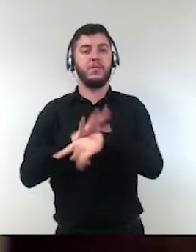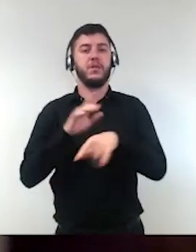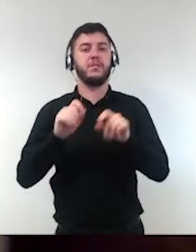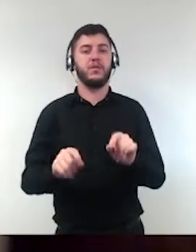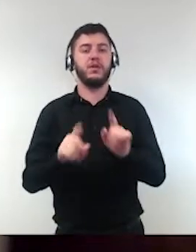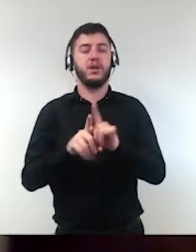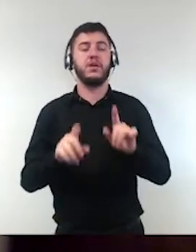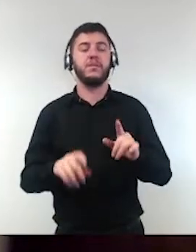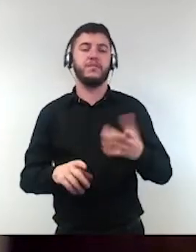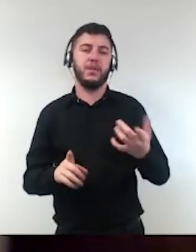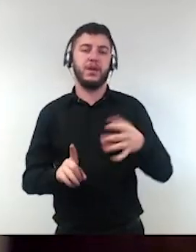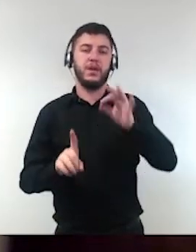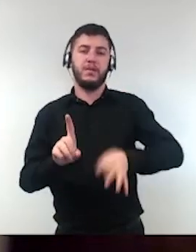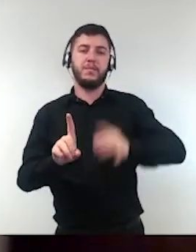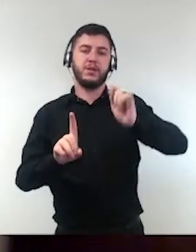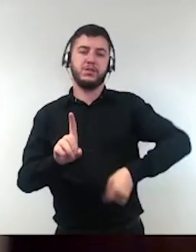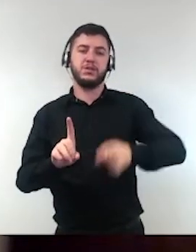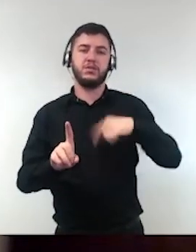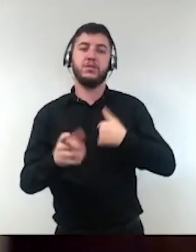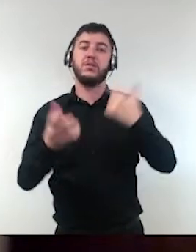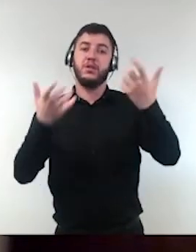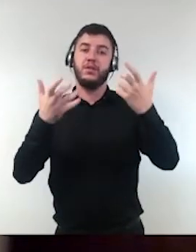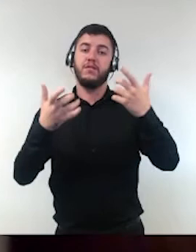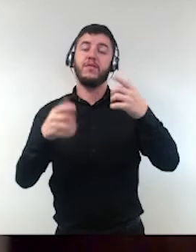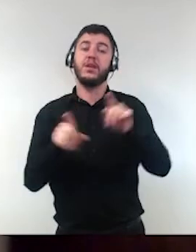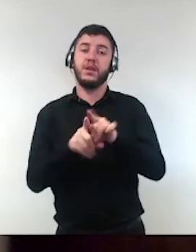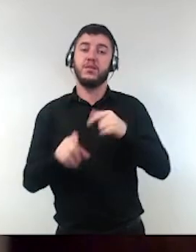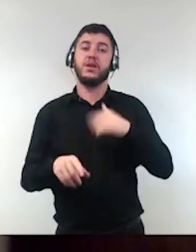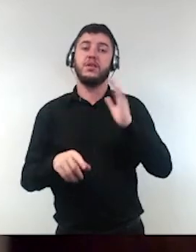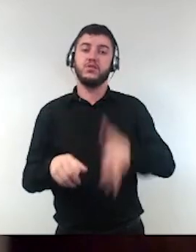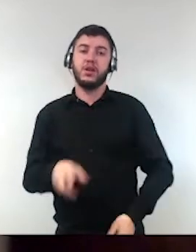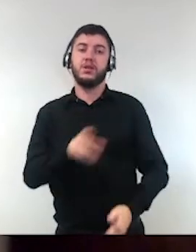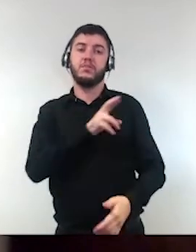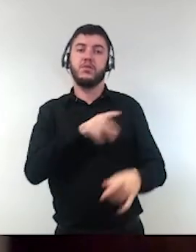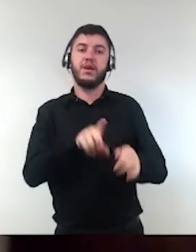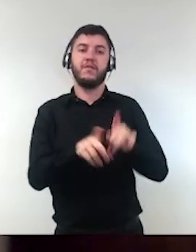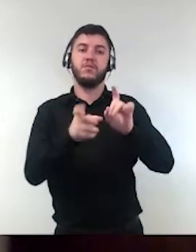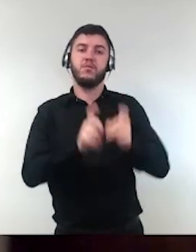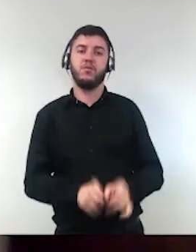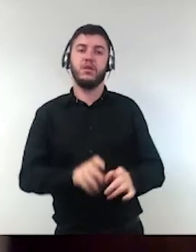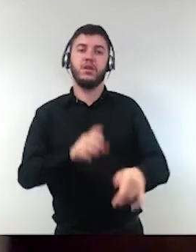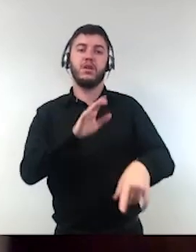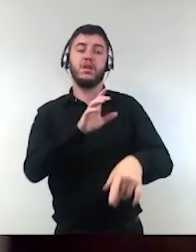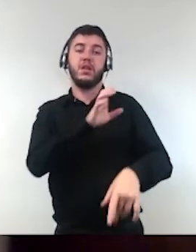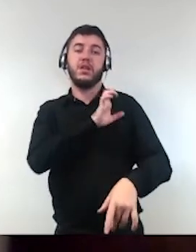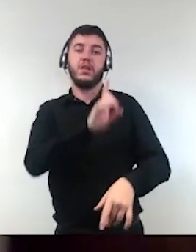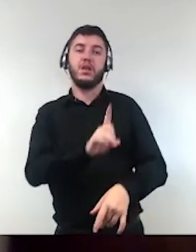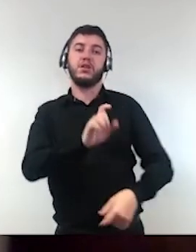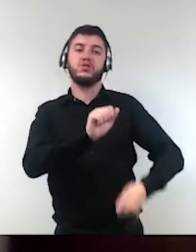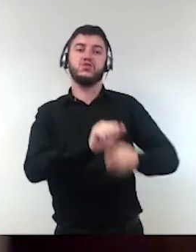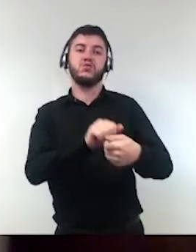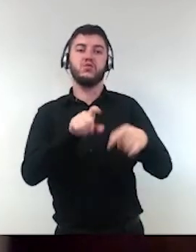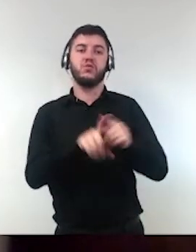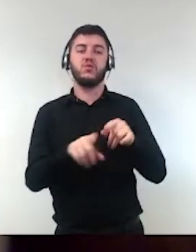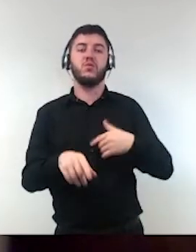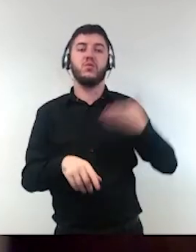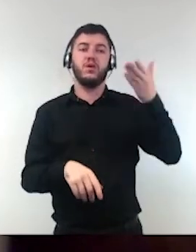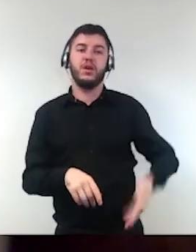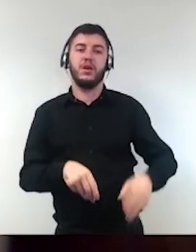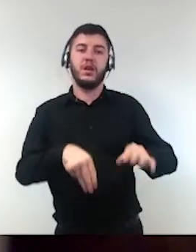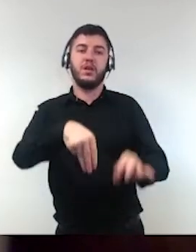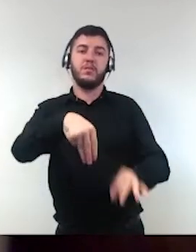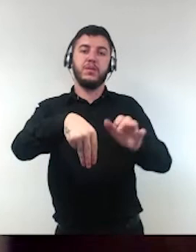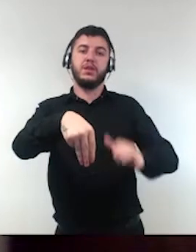de coordenar com o ministro Salomão, e a pesquisa externa que ouviu todos os usuários do sistema de justiça, e